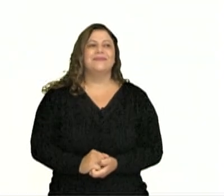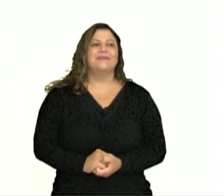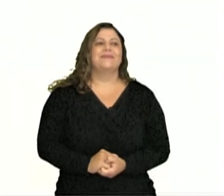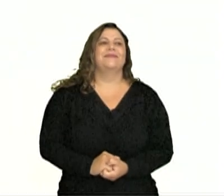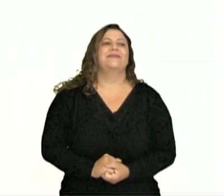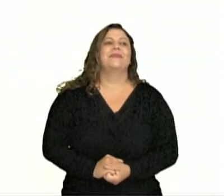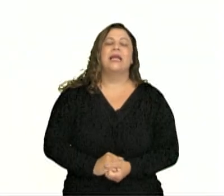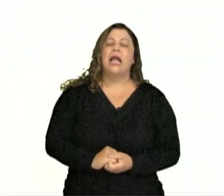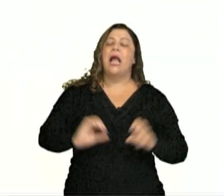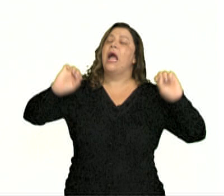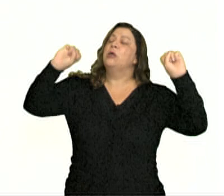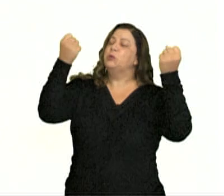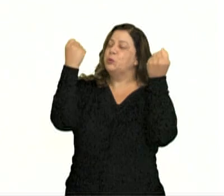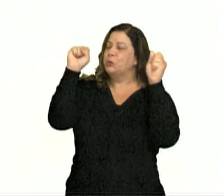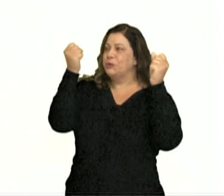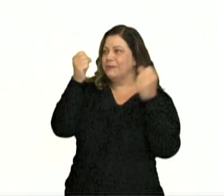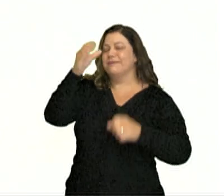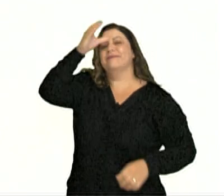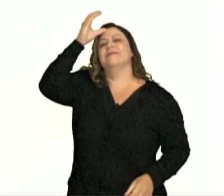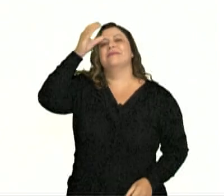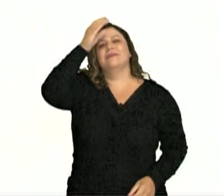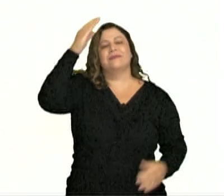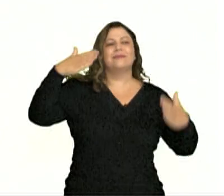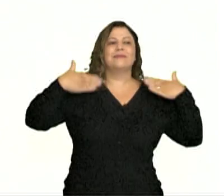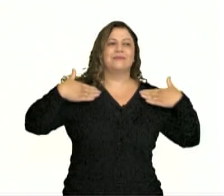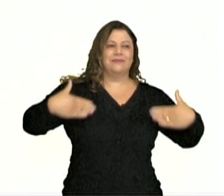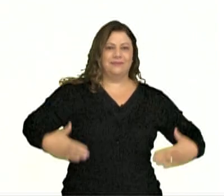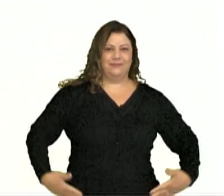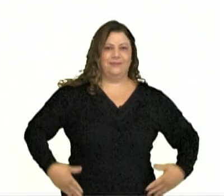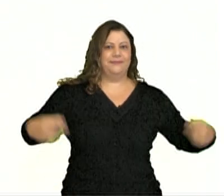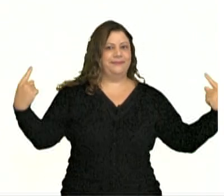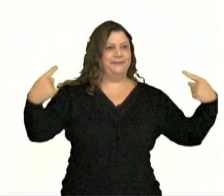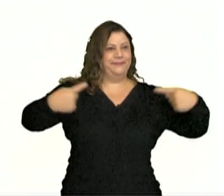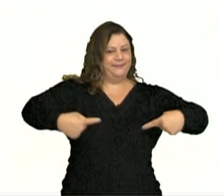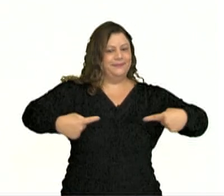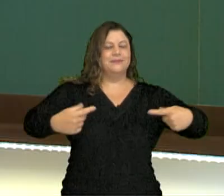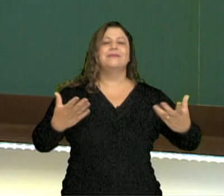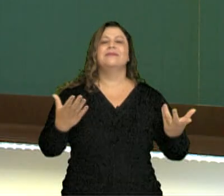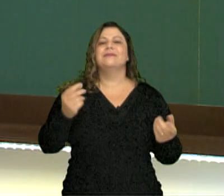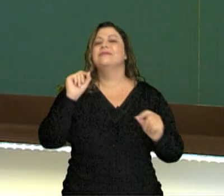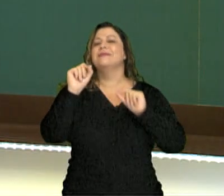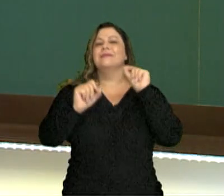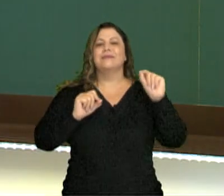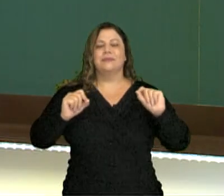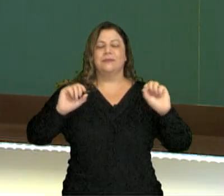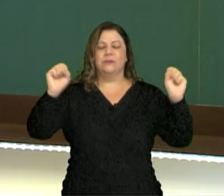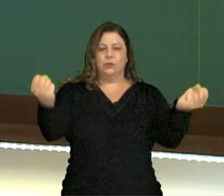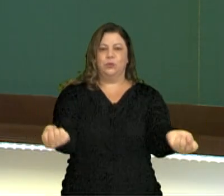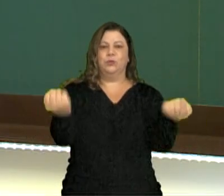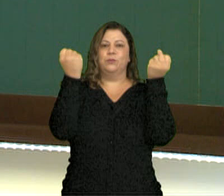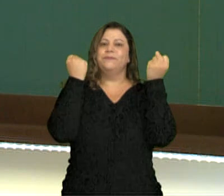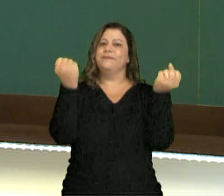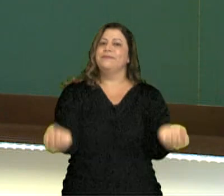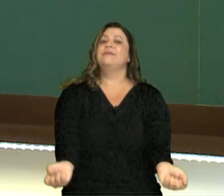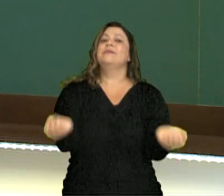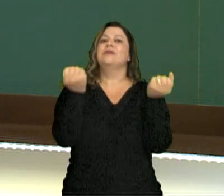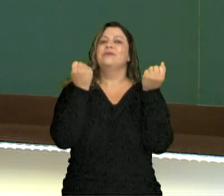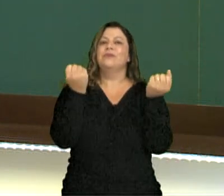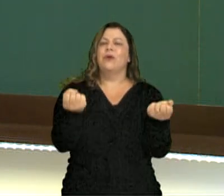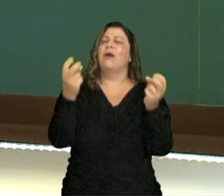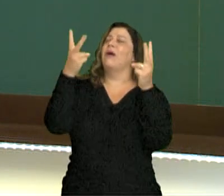Ginástica de conscientização corporal. Ginástica de condicionamento físico. Só